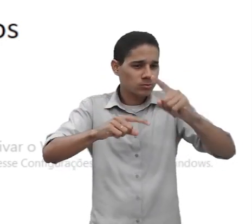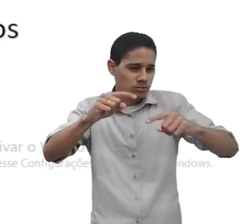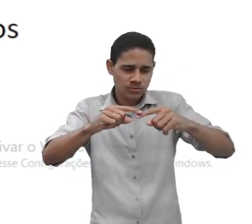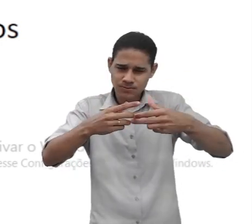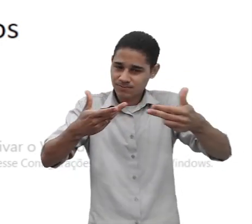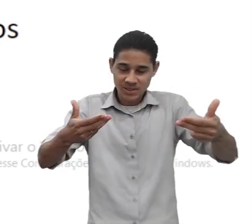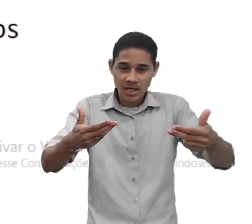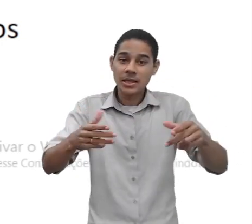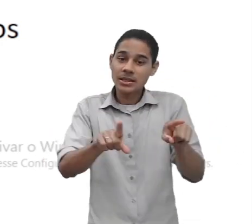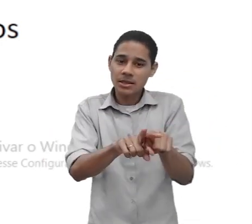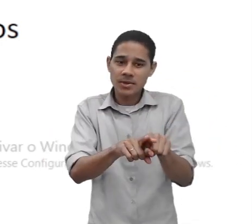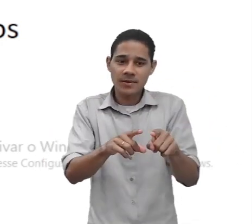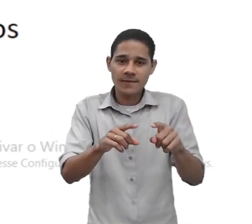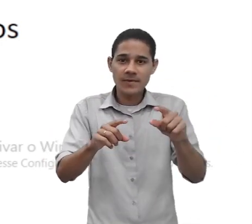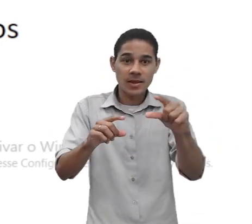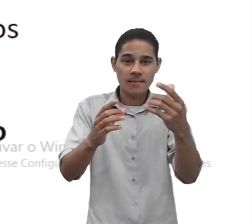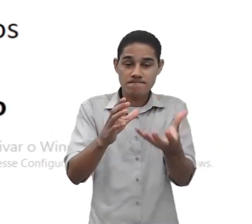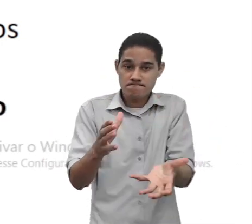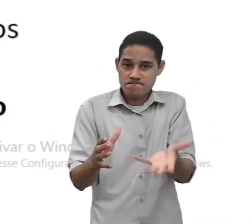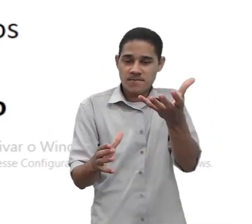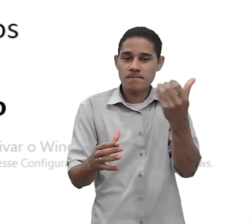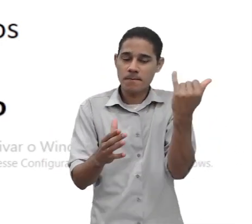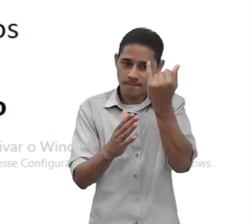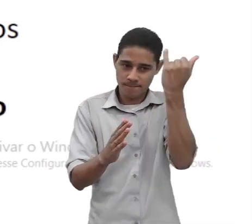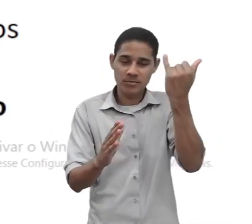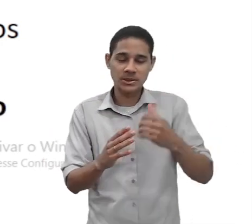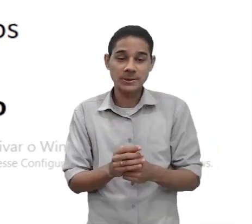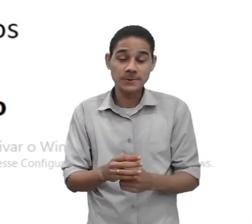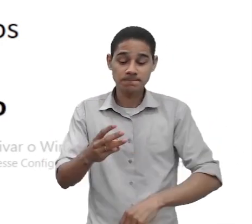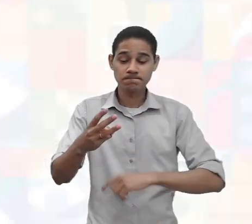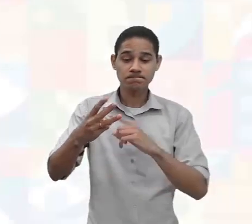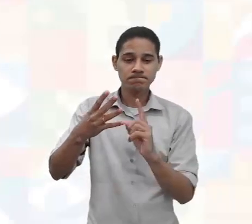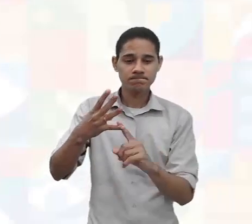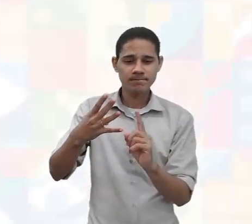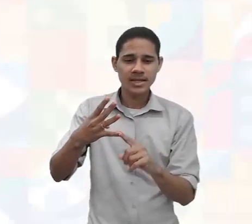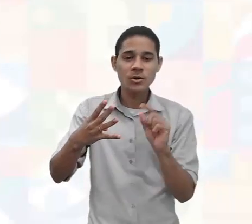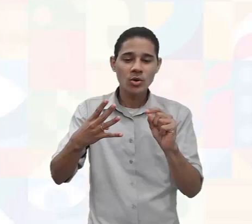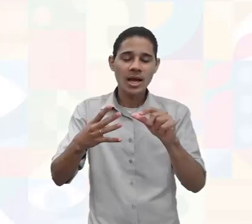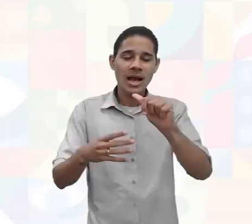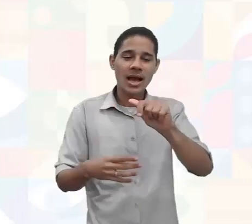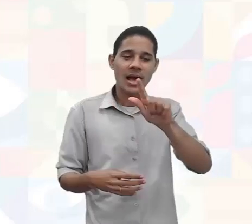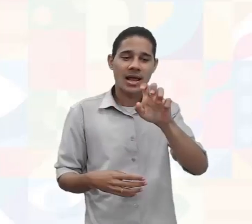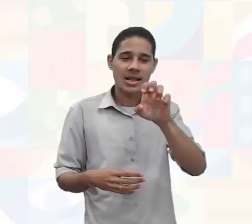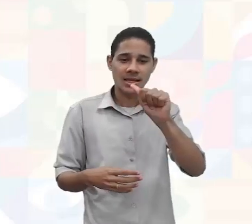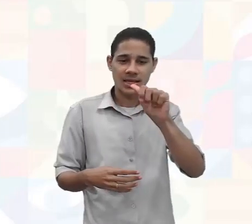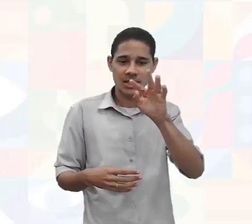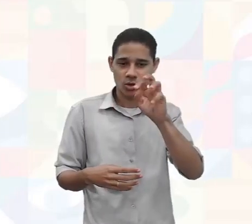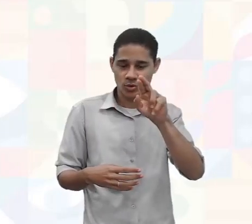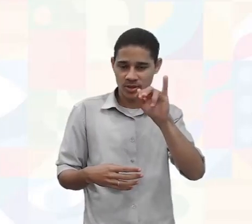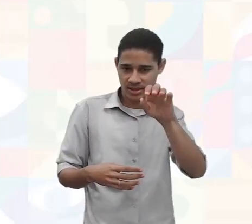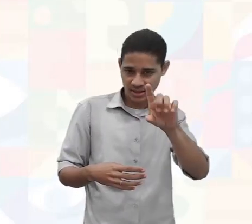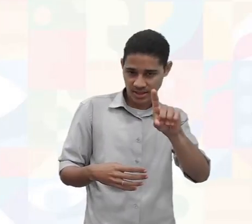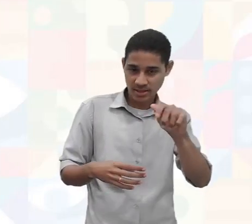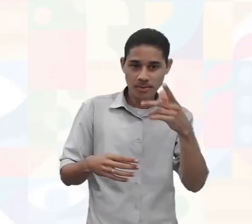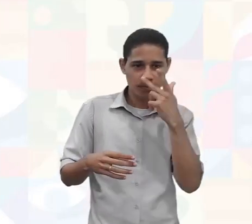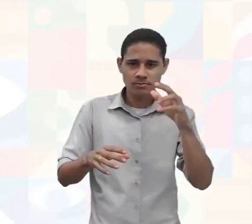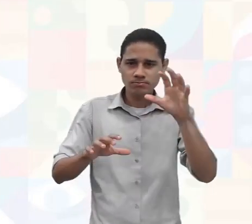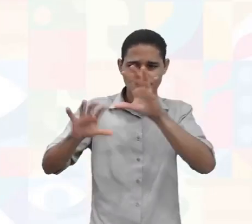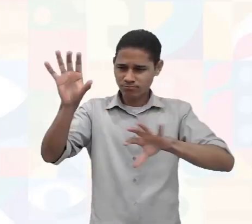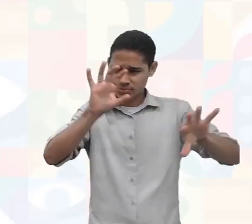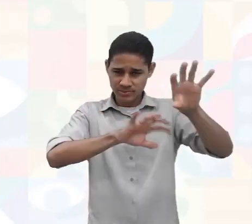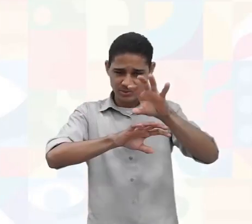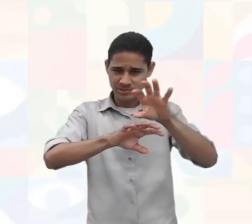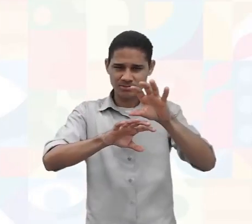reforçar ou alterar o sentido desses elementos. E por último, vimos que a aleatoriedade cria desalinhamento ou desordem estilística